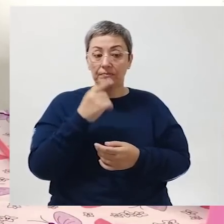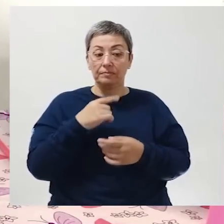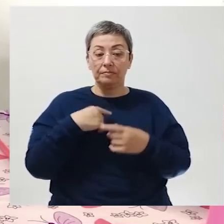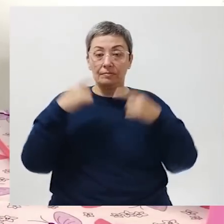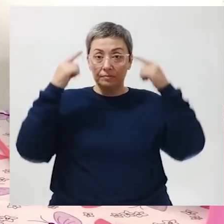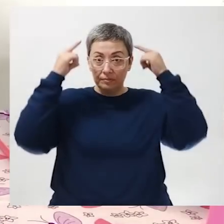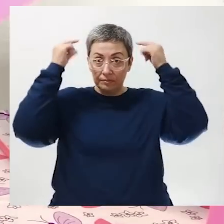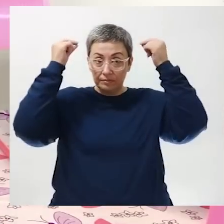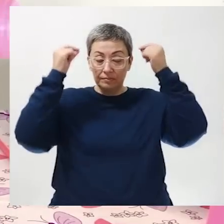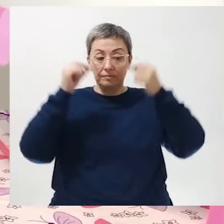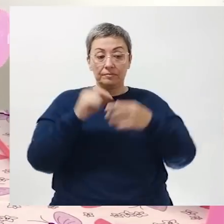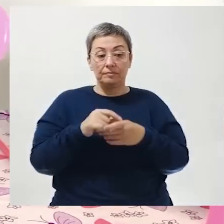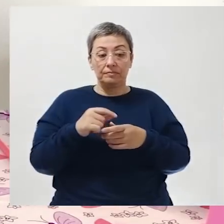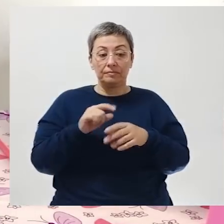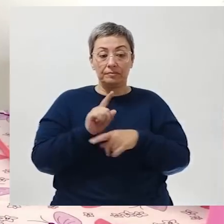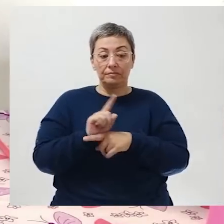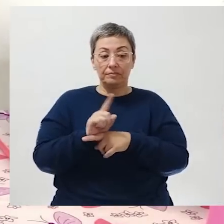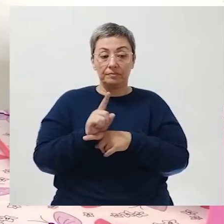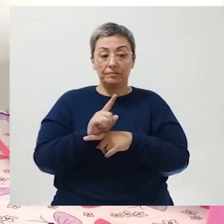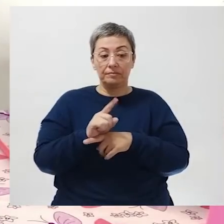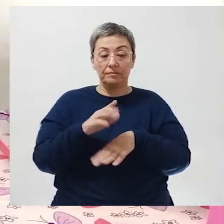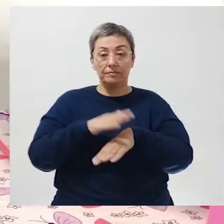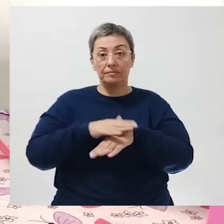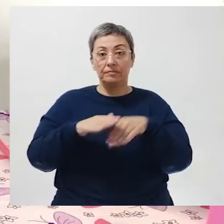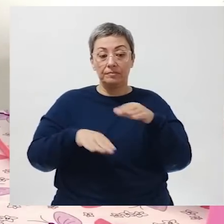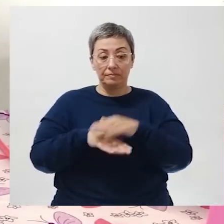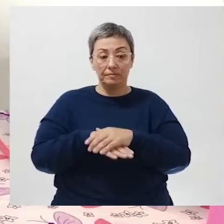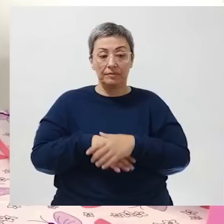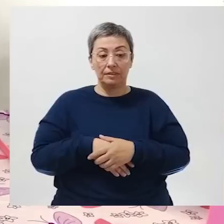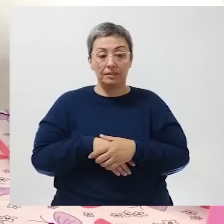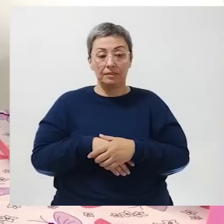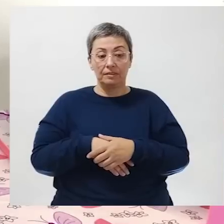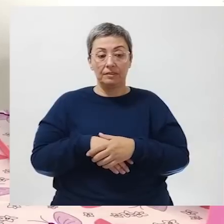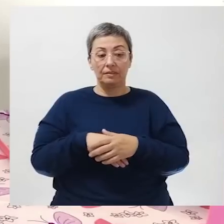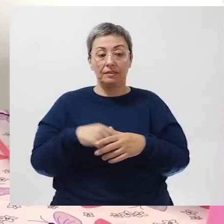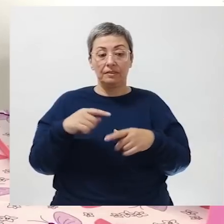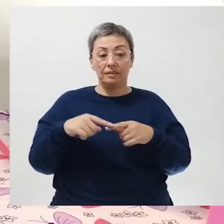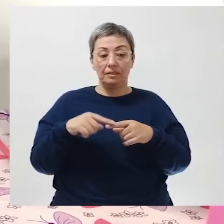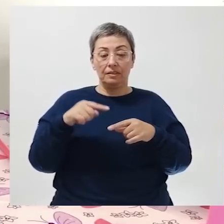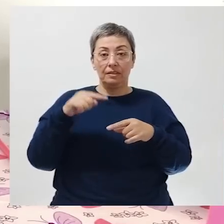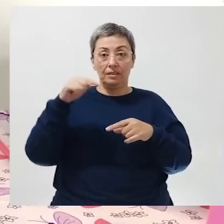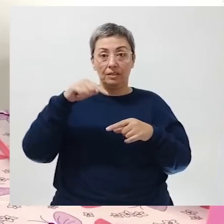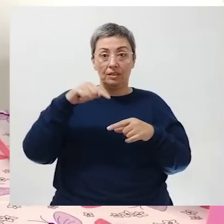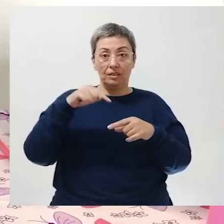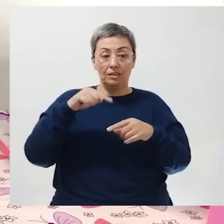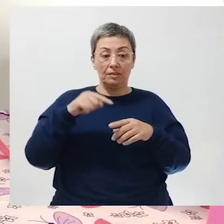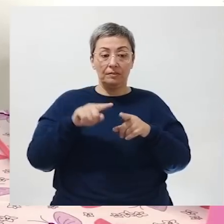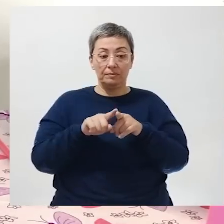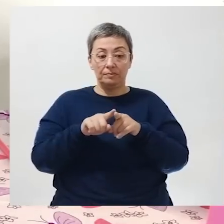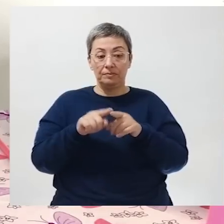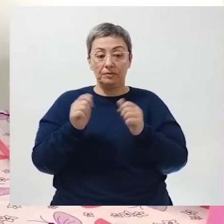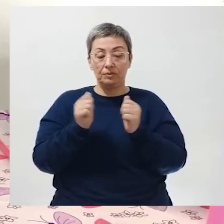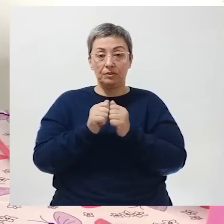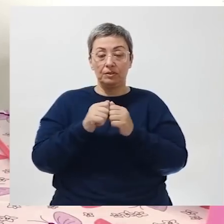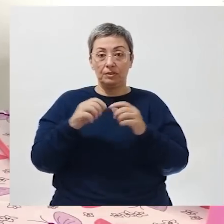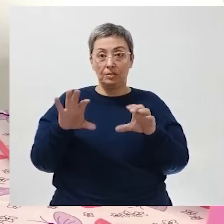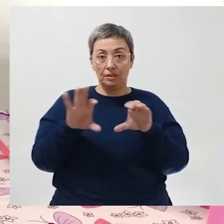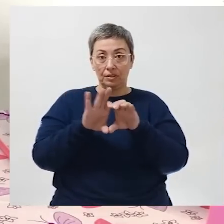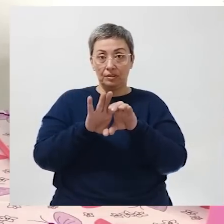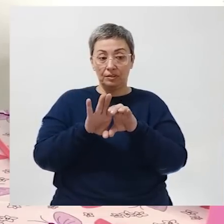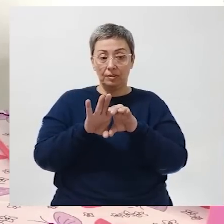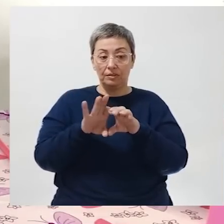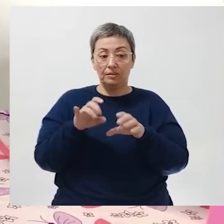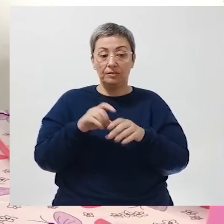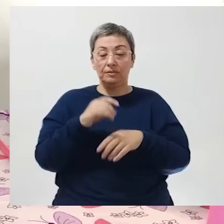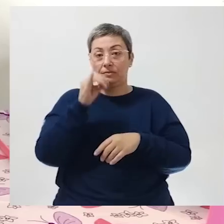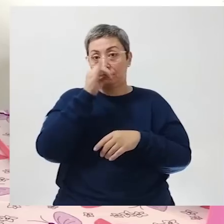as orelhinhas, o rabinho e as patinhas dele. Uma patinha vem aqui na dobrinha, tá? Na emenda, na verdade,